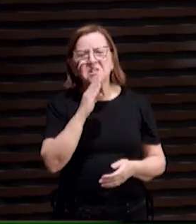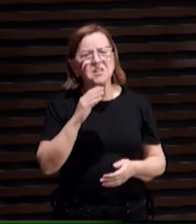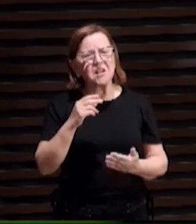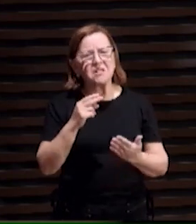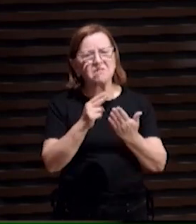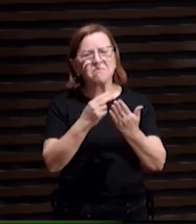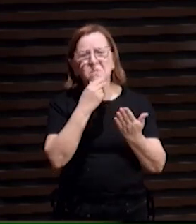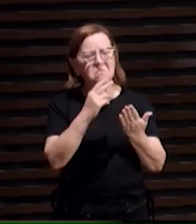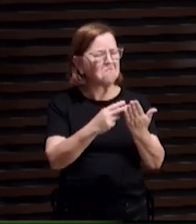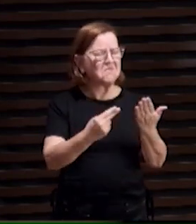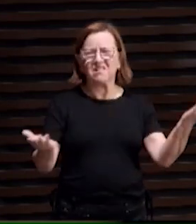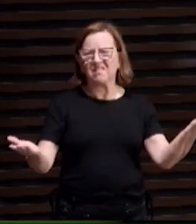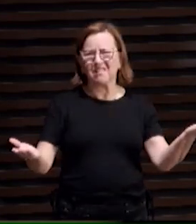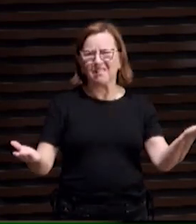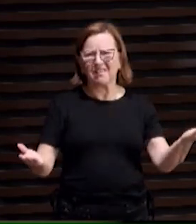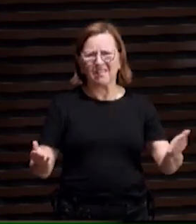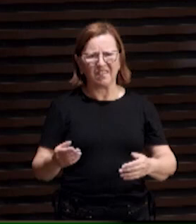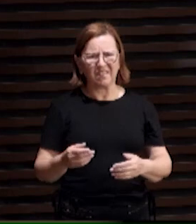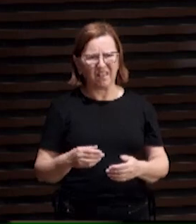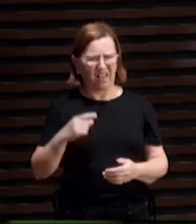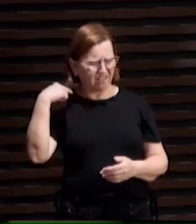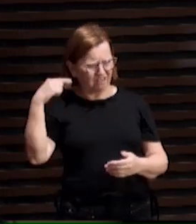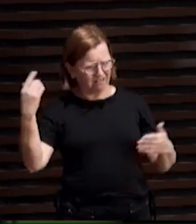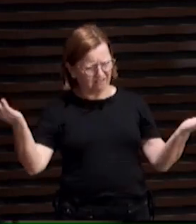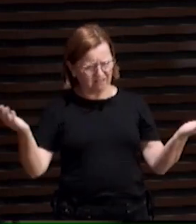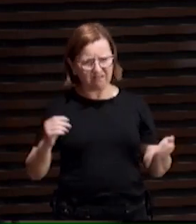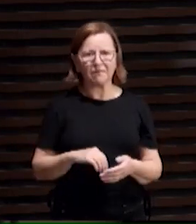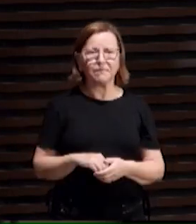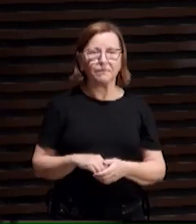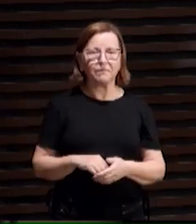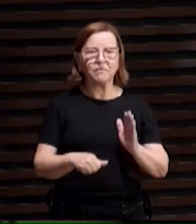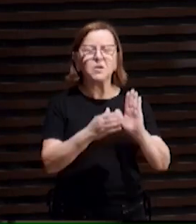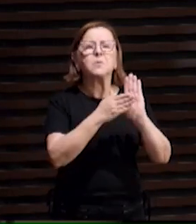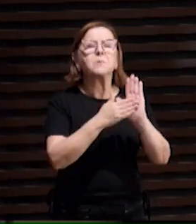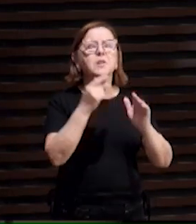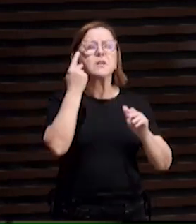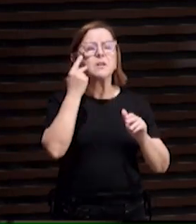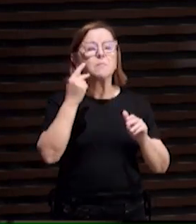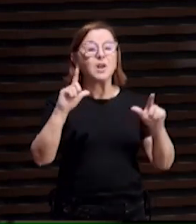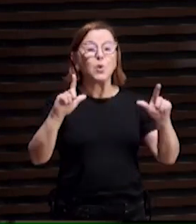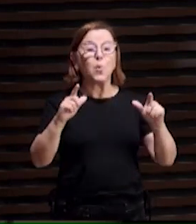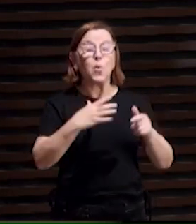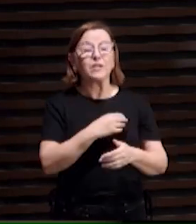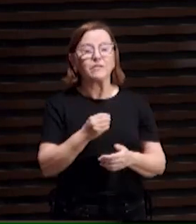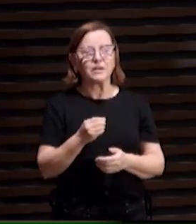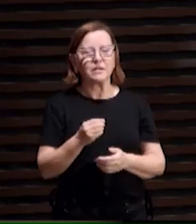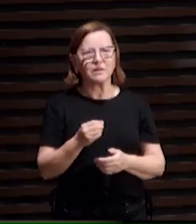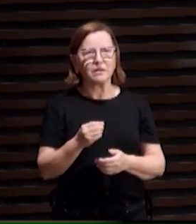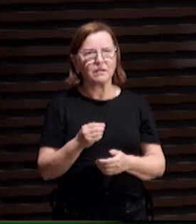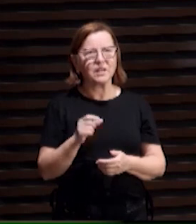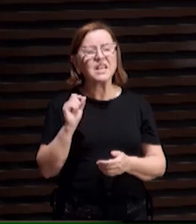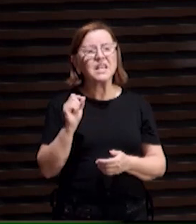Que é isso? Que coisa mais louca. Primeira proposta para o quadro do filho. Alguém pode dar